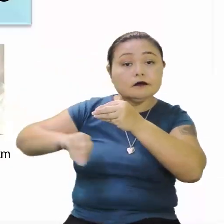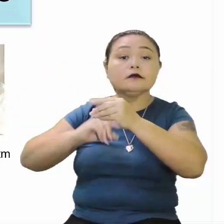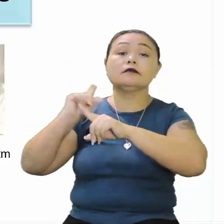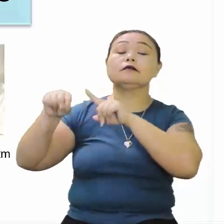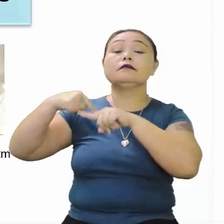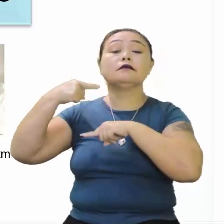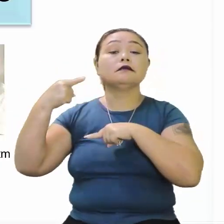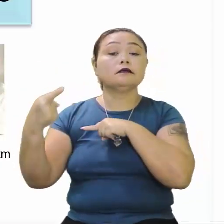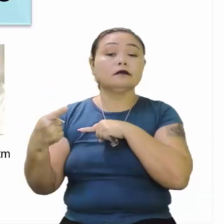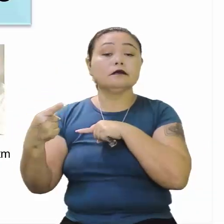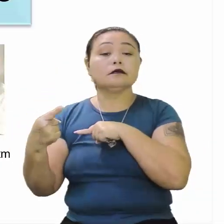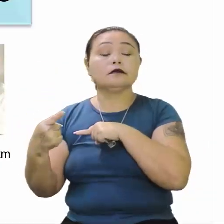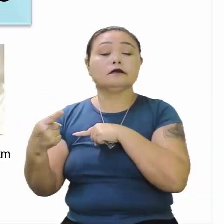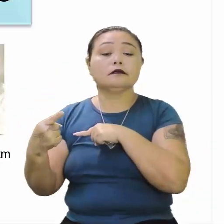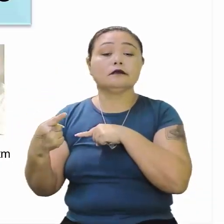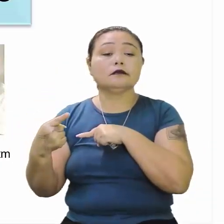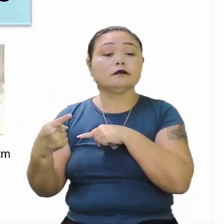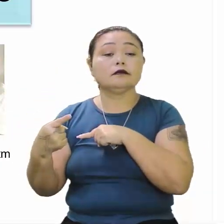sequência,